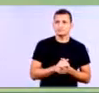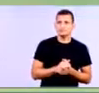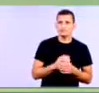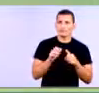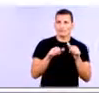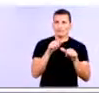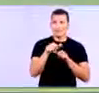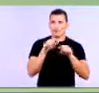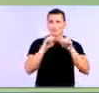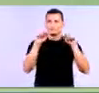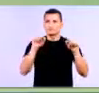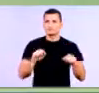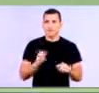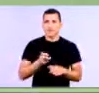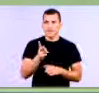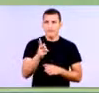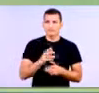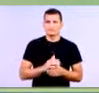atualizado sempre.